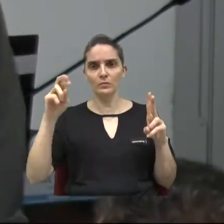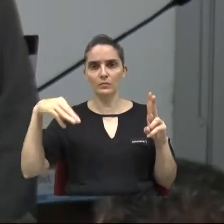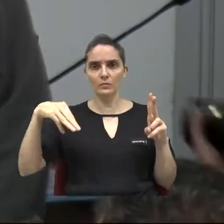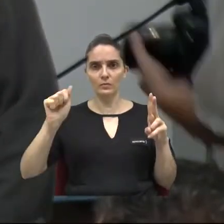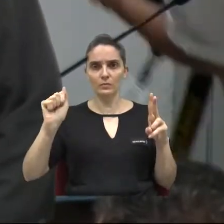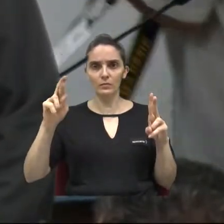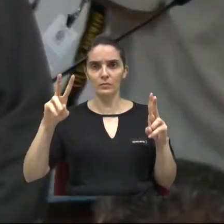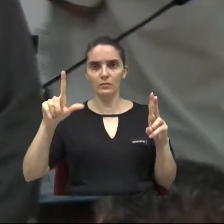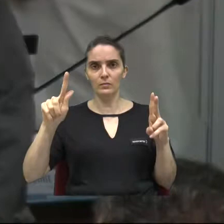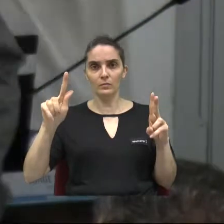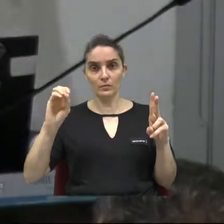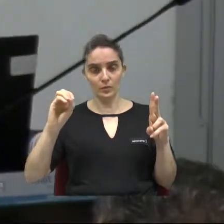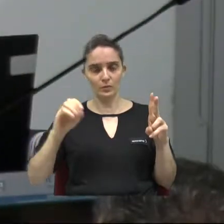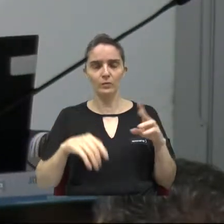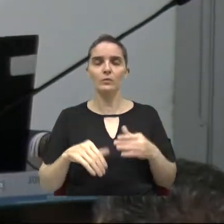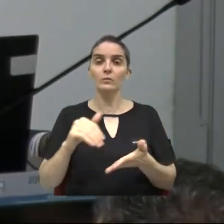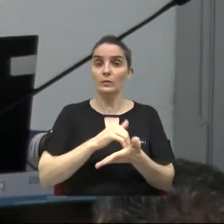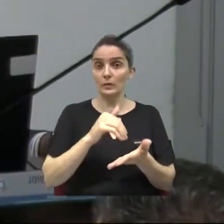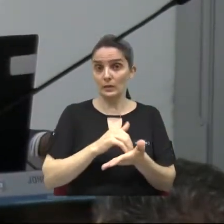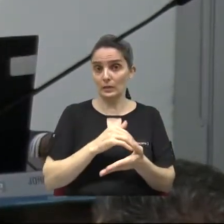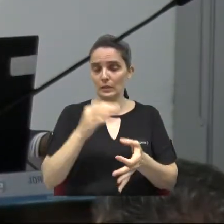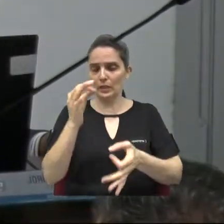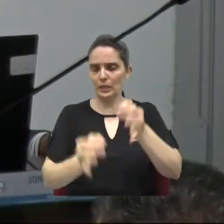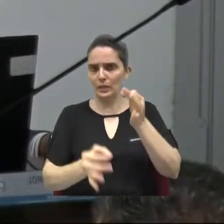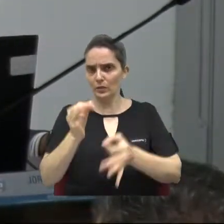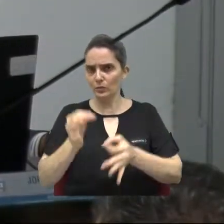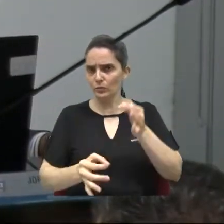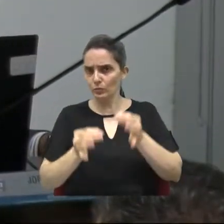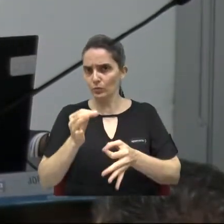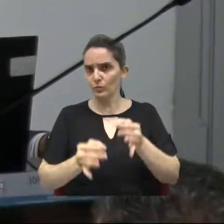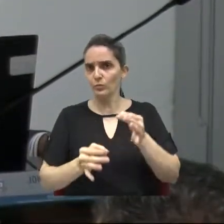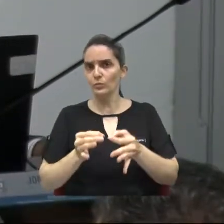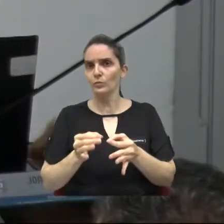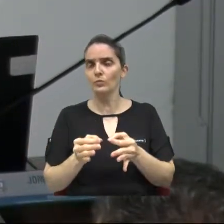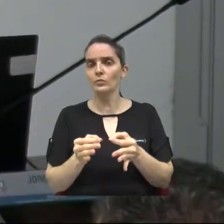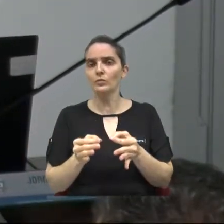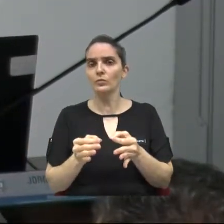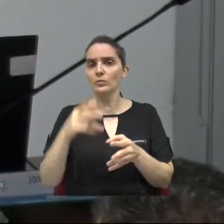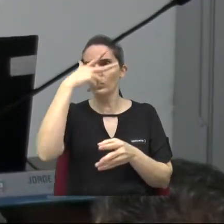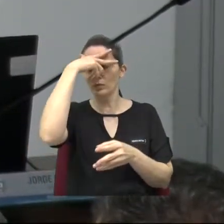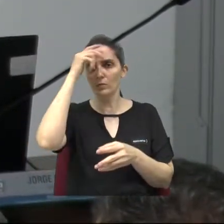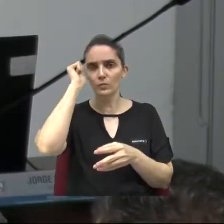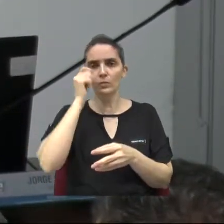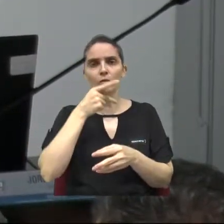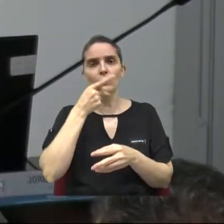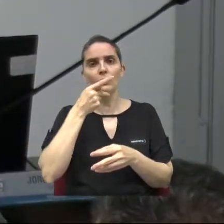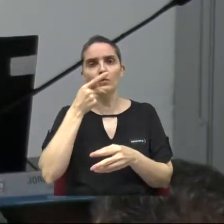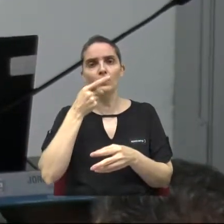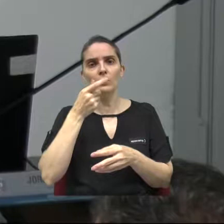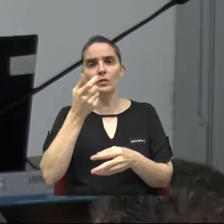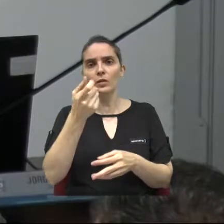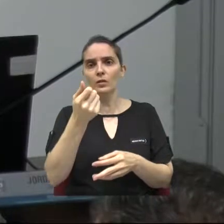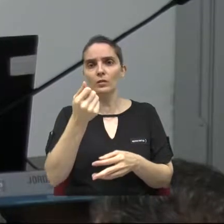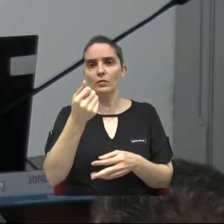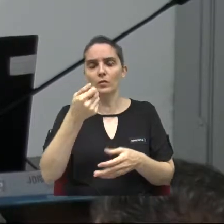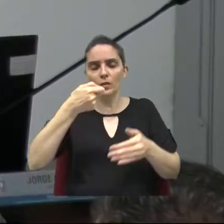secretário jurídico da prefeitura disse que esses repasses complementares foram autorizados pelos